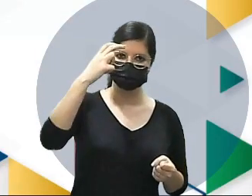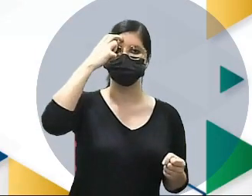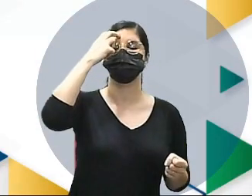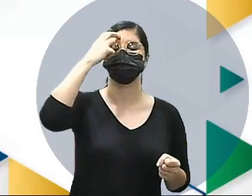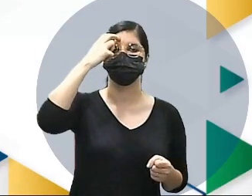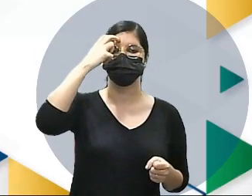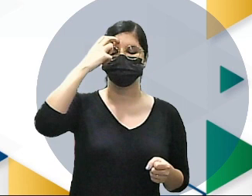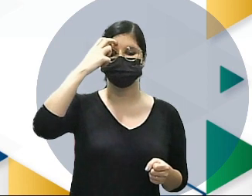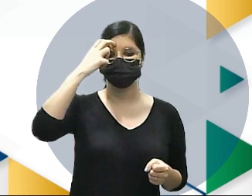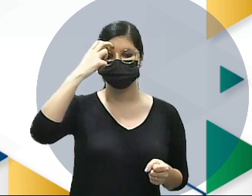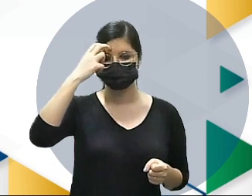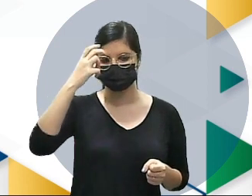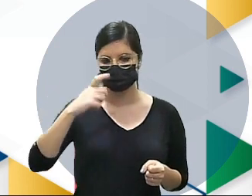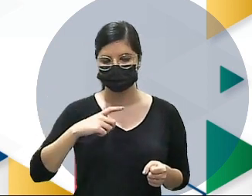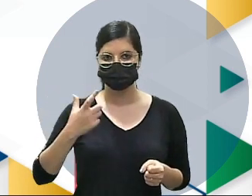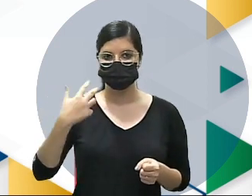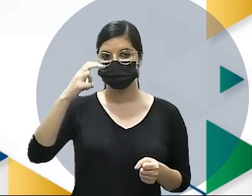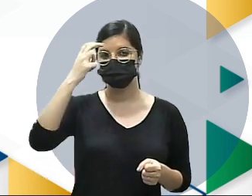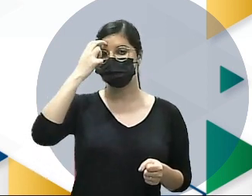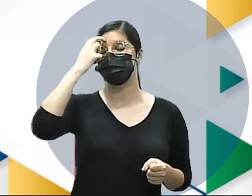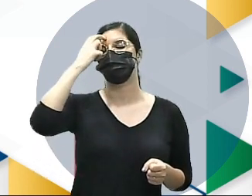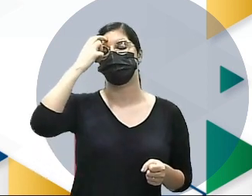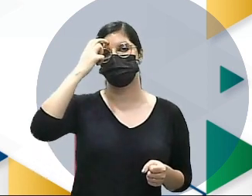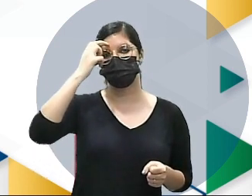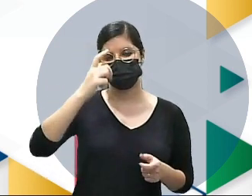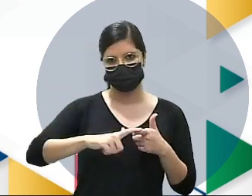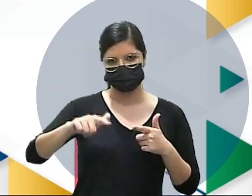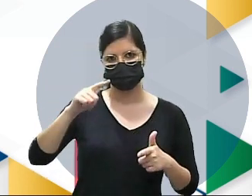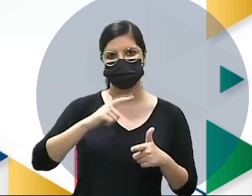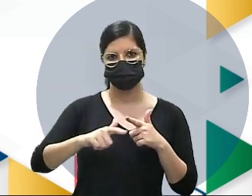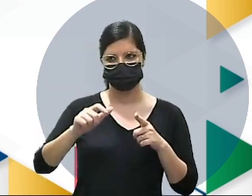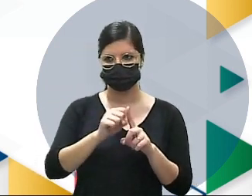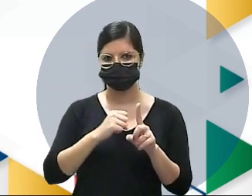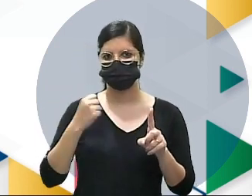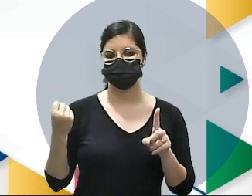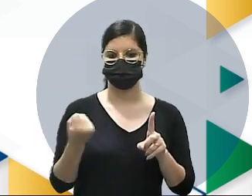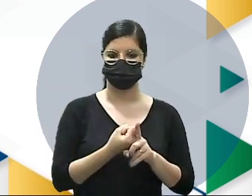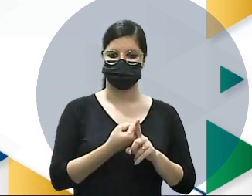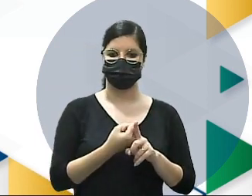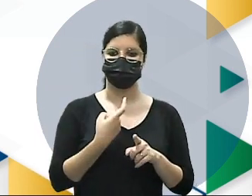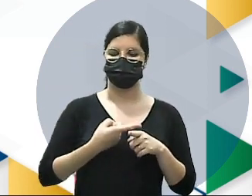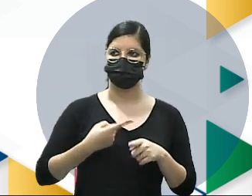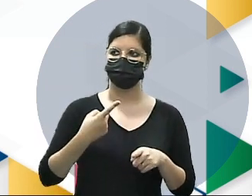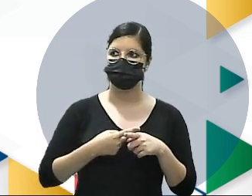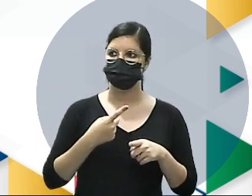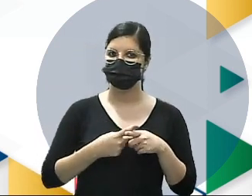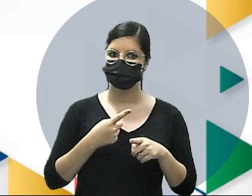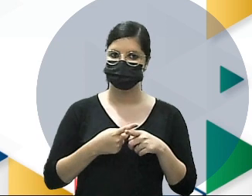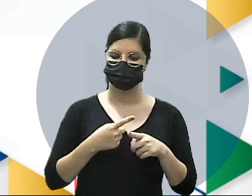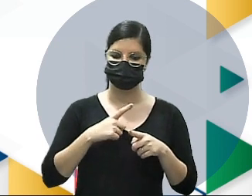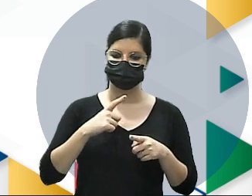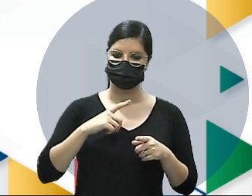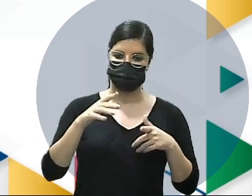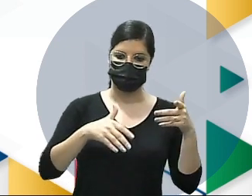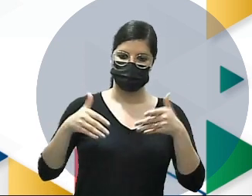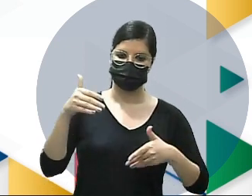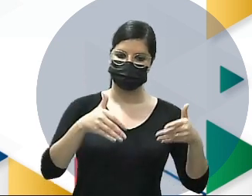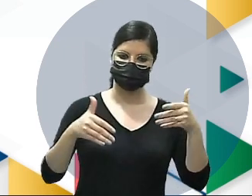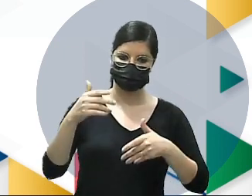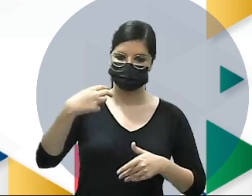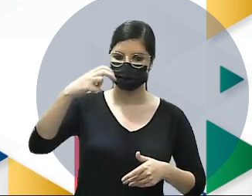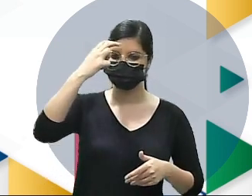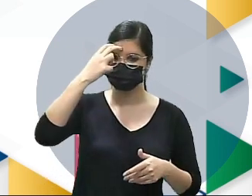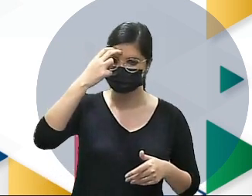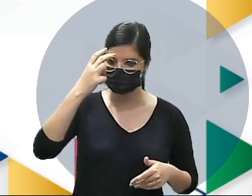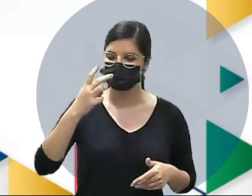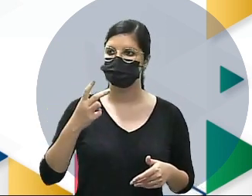clássica e lembrando que a cultura clássica é um grande problema para a sociedade em geral porque basicamente só quem tem acesso a esse tipo